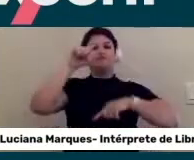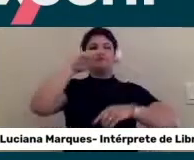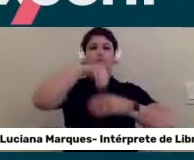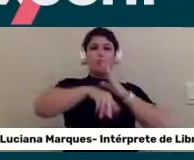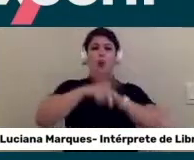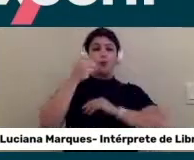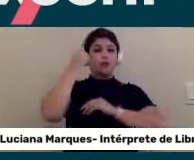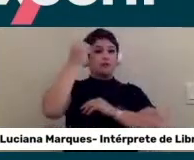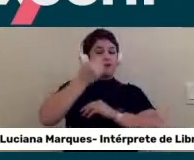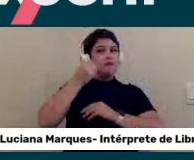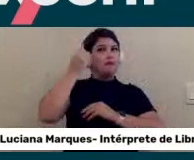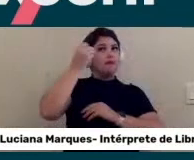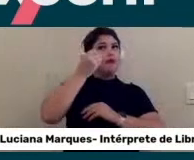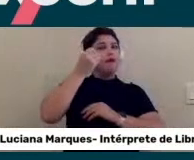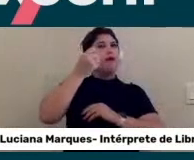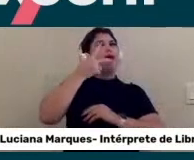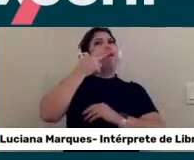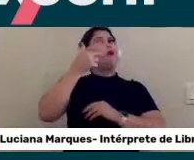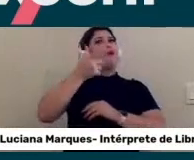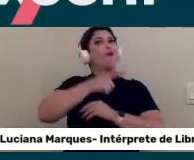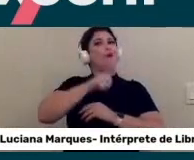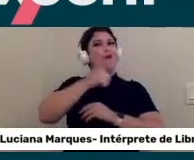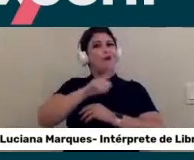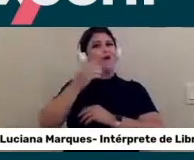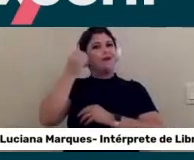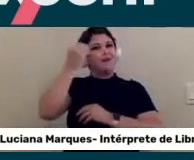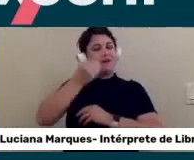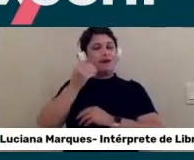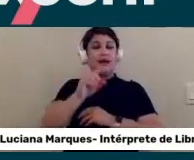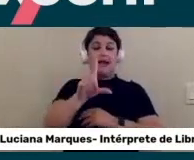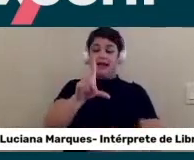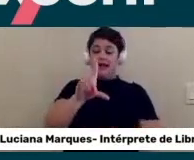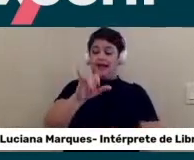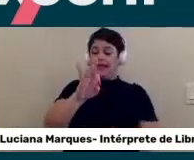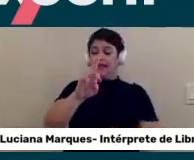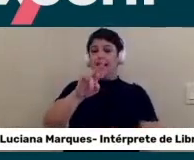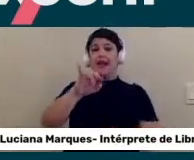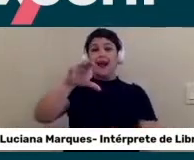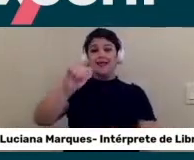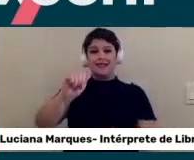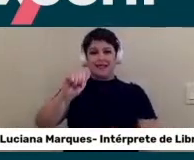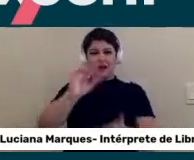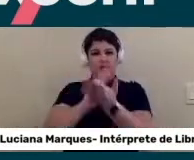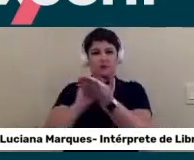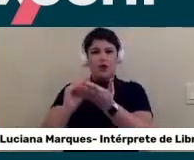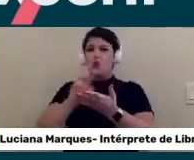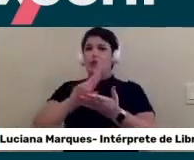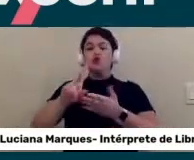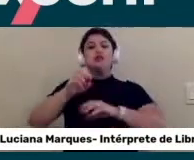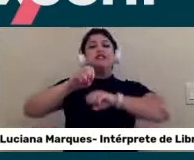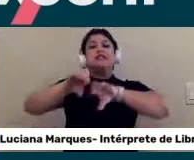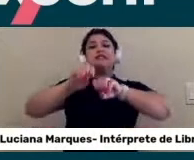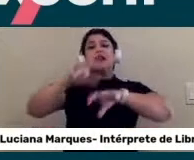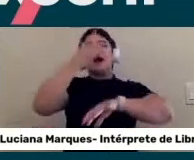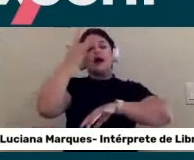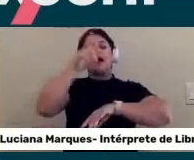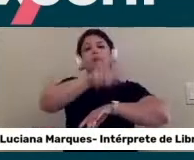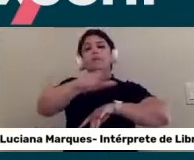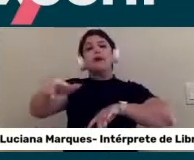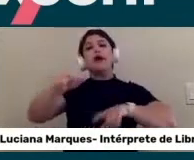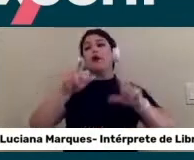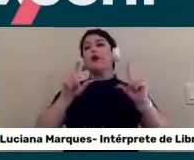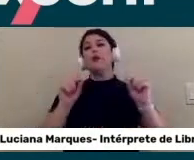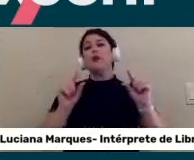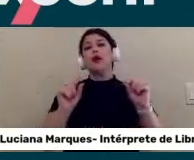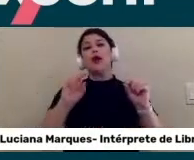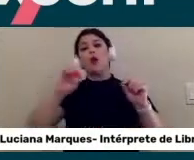experimentação. E aí eu costumo falar que a literacia de dados não é só a gente ensinar para as pessoas ou